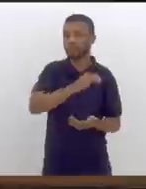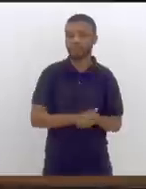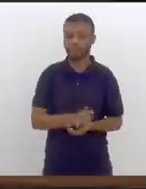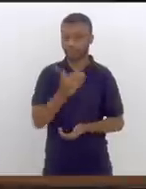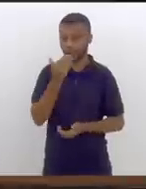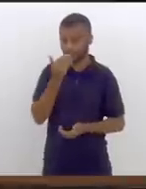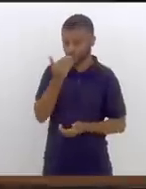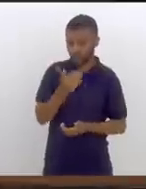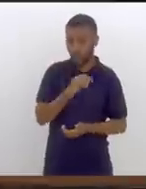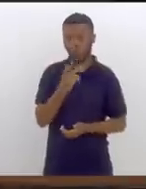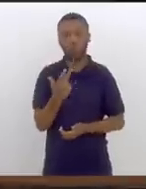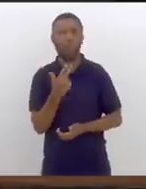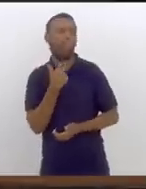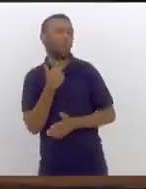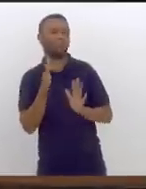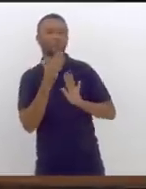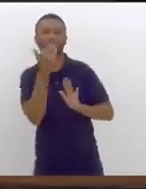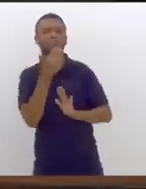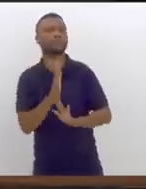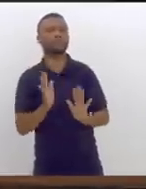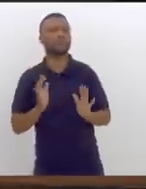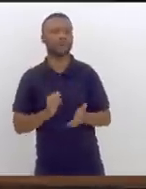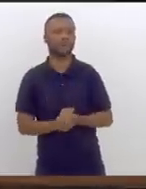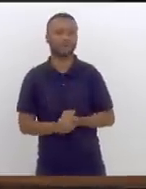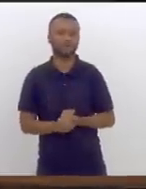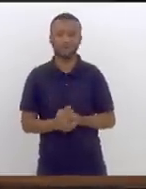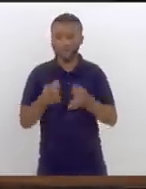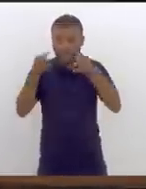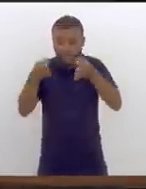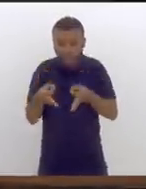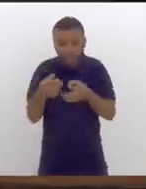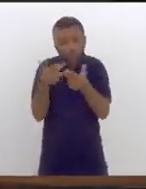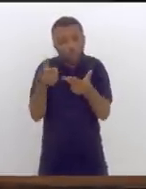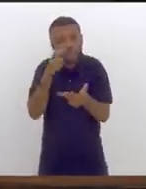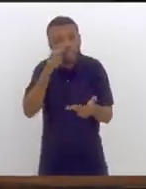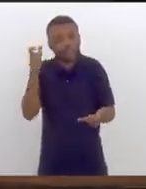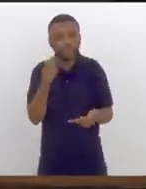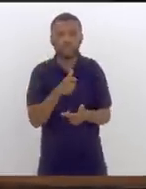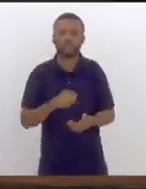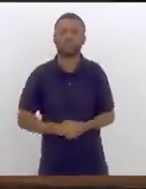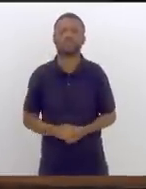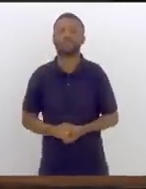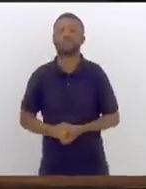pedimos é o que eu tô falando aqui Exatamente esse tipo de coisa que seria interessante